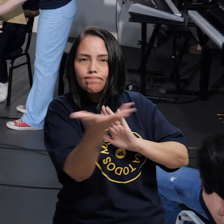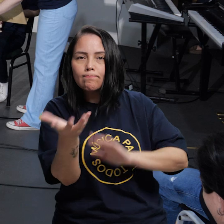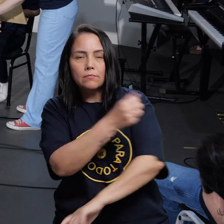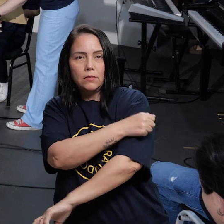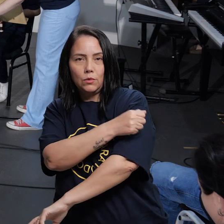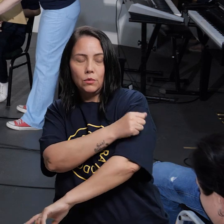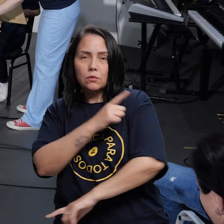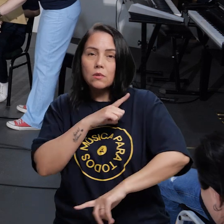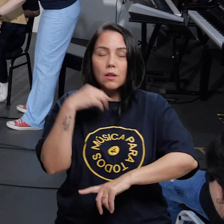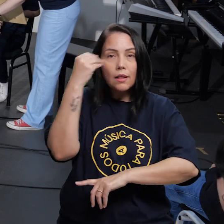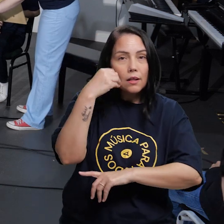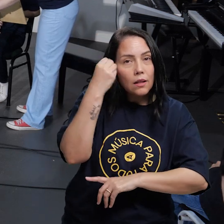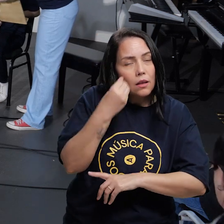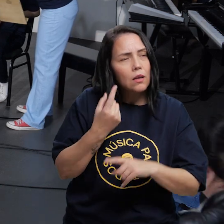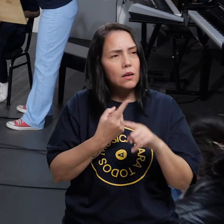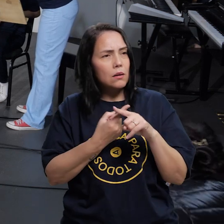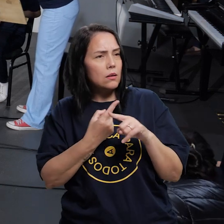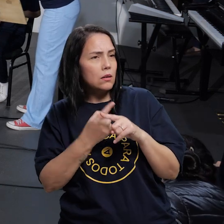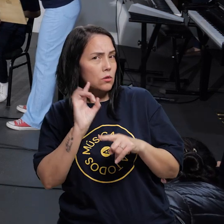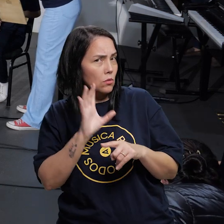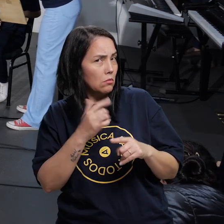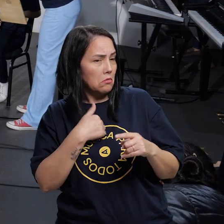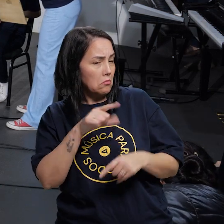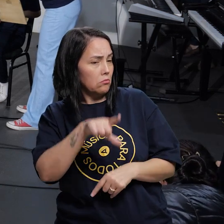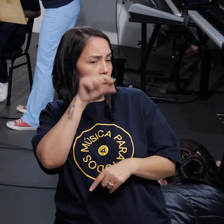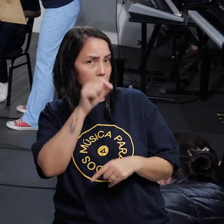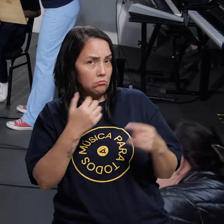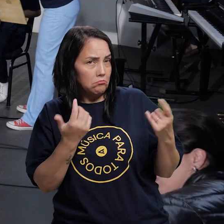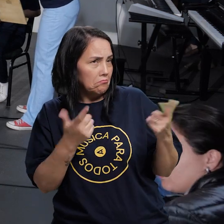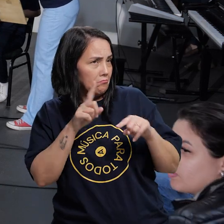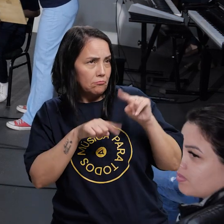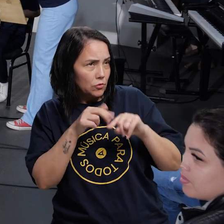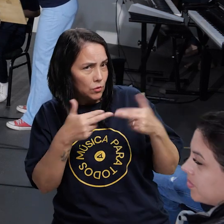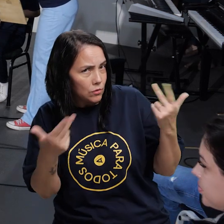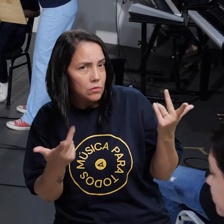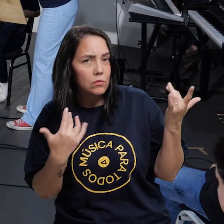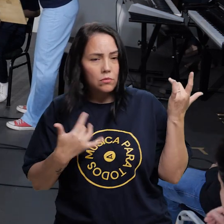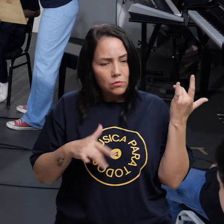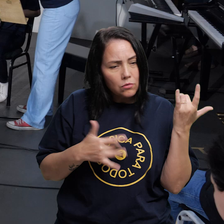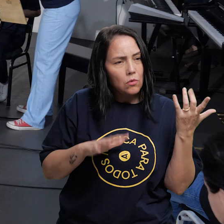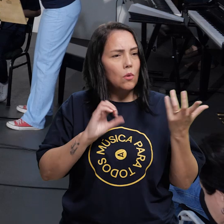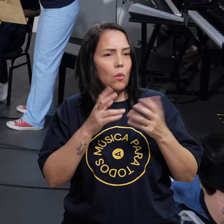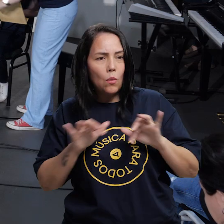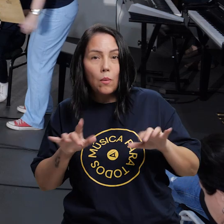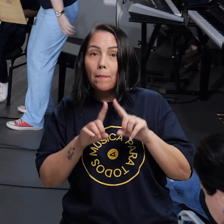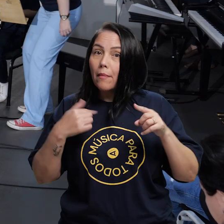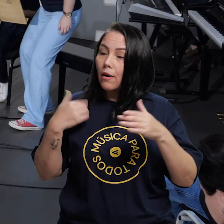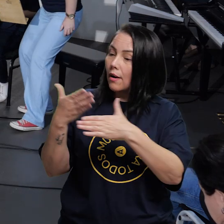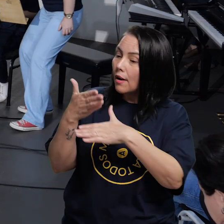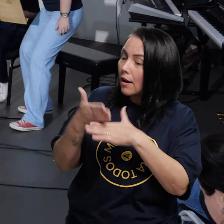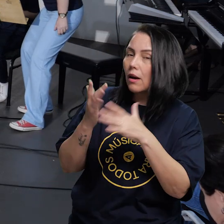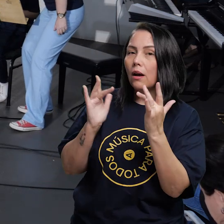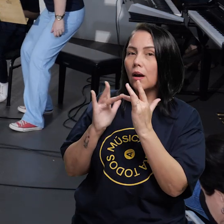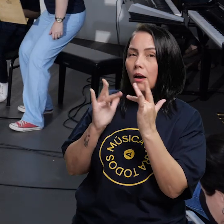alunos, de ter essa vivência, não somente com o seu instrumento, né, que escolhe tocar, mas de estar participando,